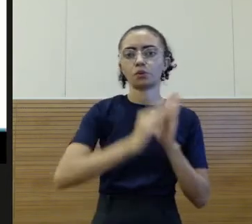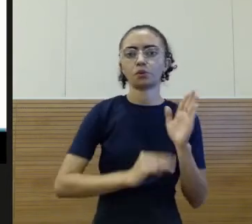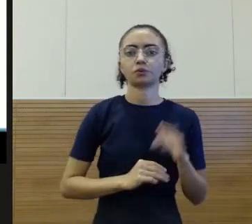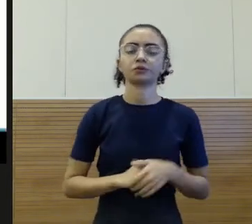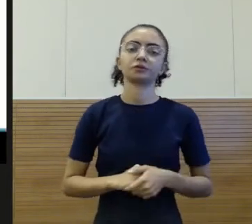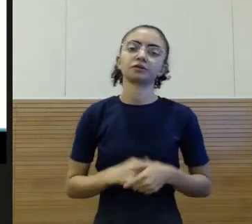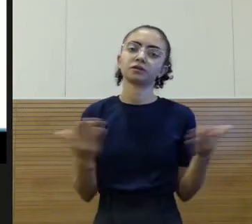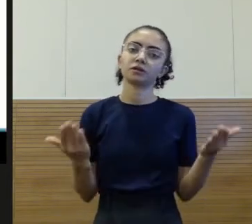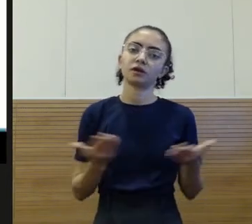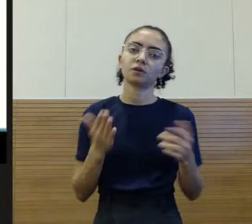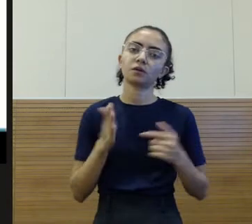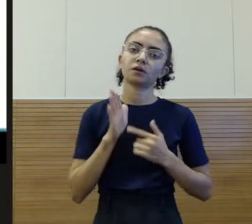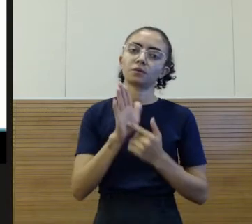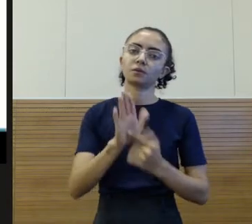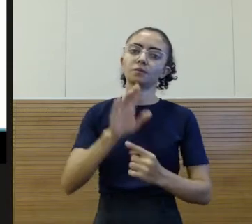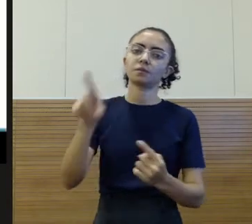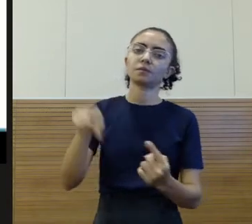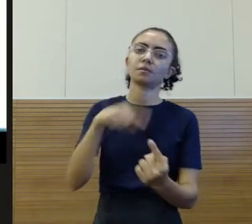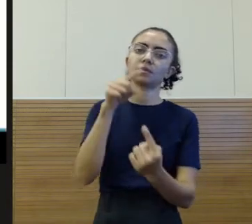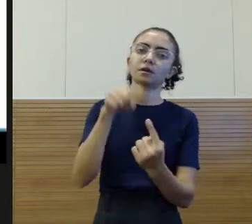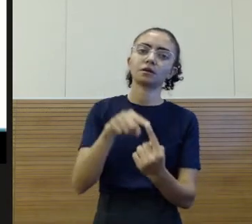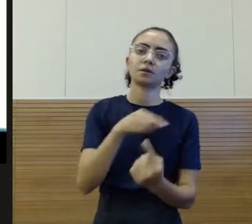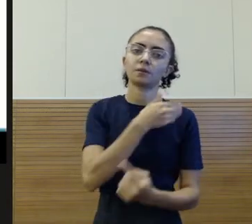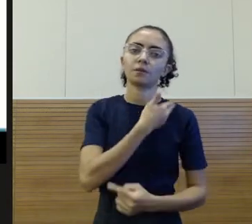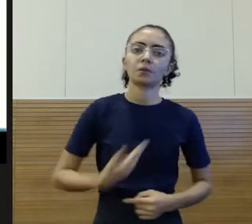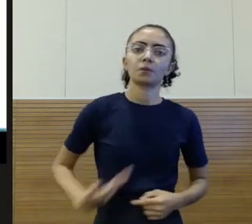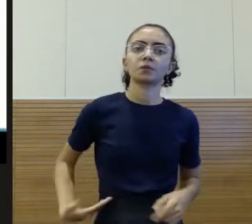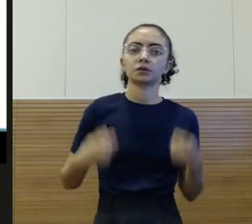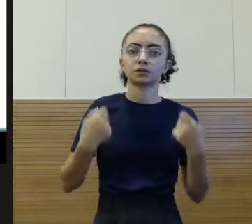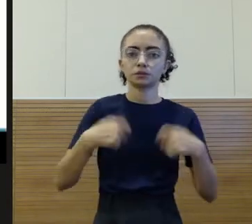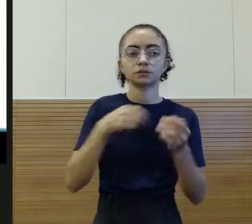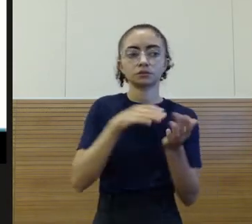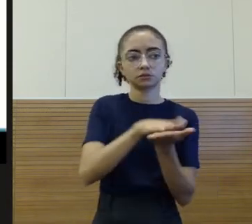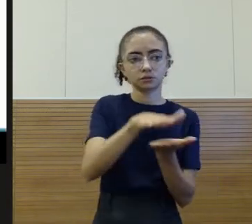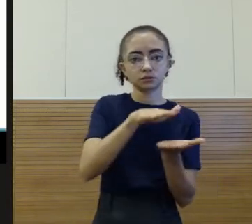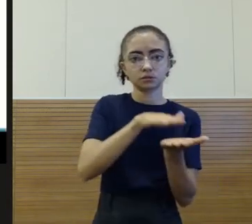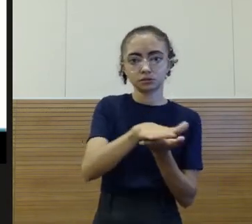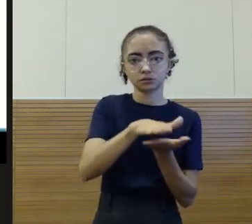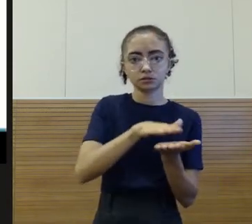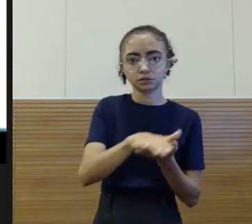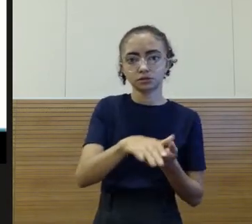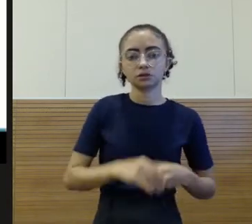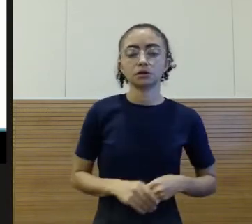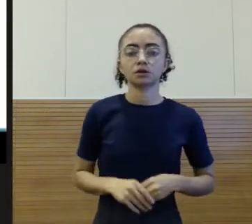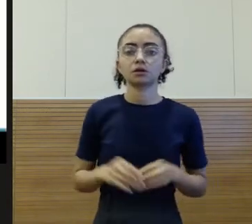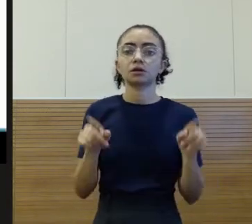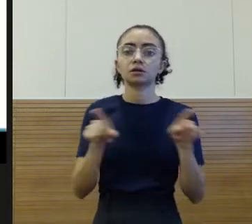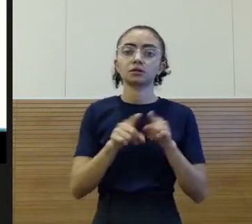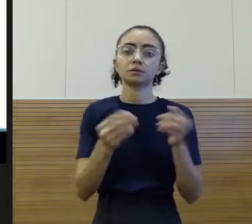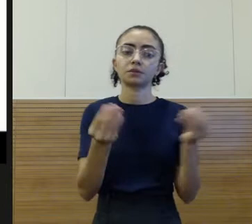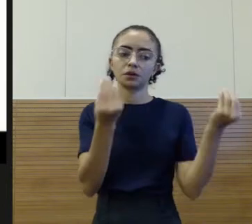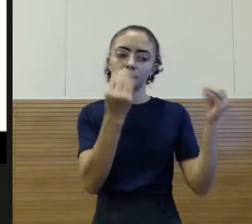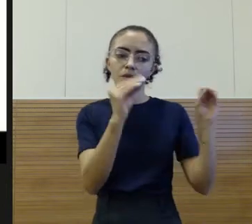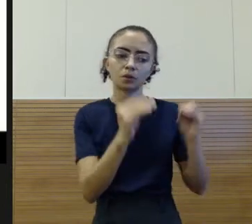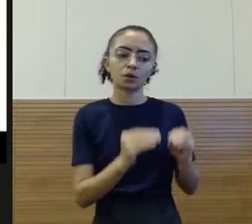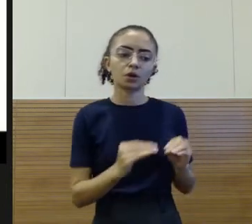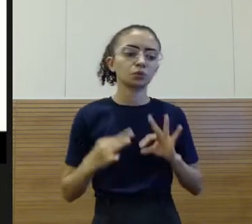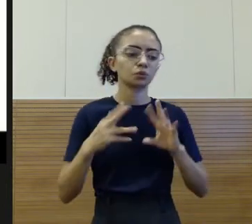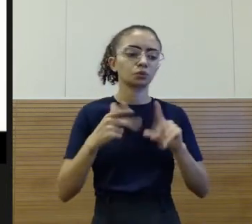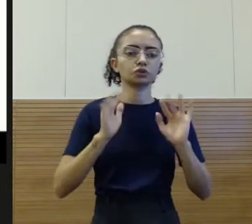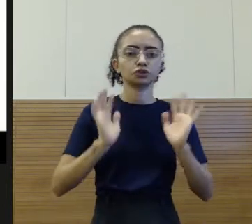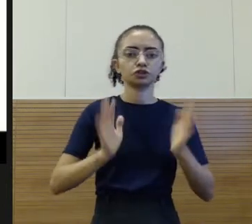mostra as metas públicas, que devem ser publicadas no seguinte ato, e alimentá-la com tudo que foi observado nesse